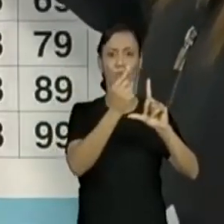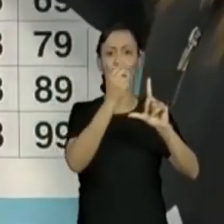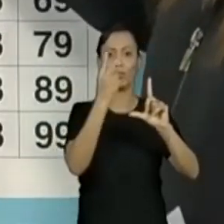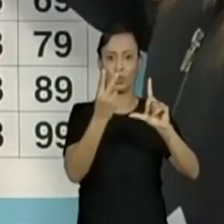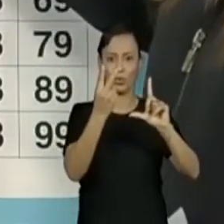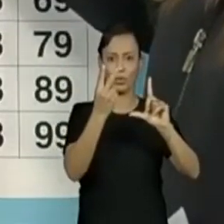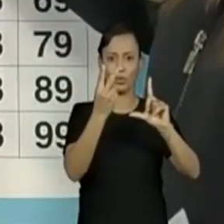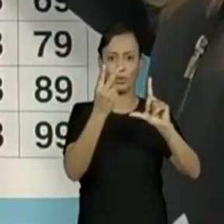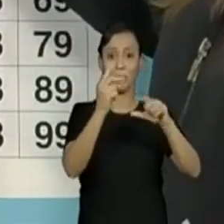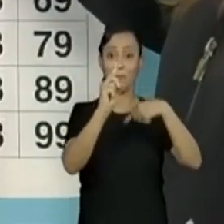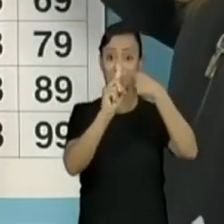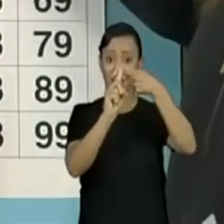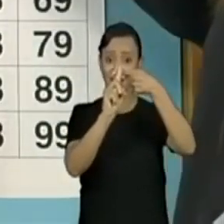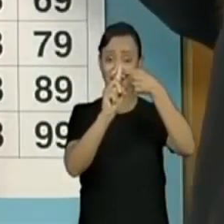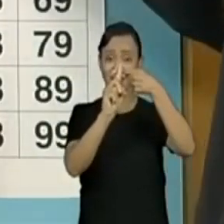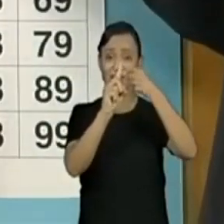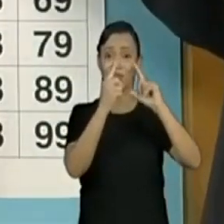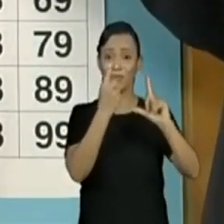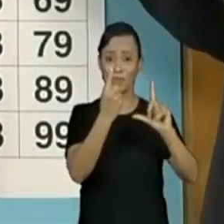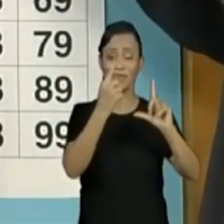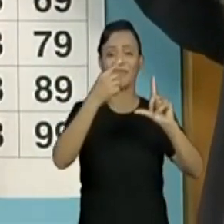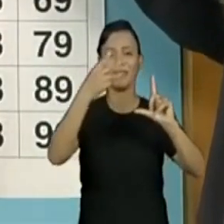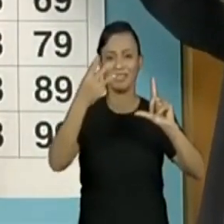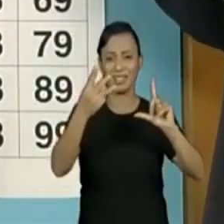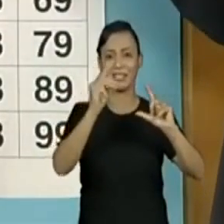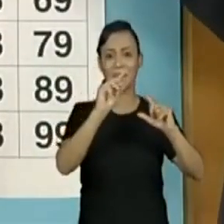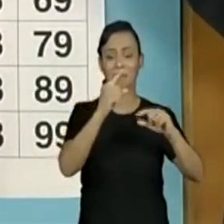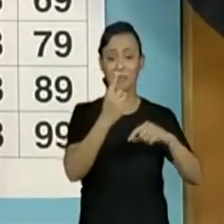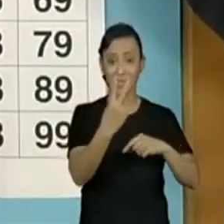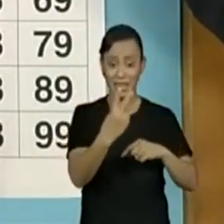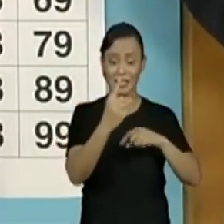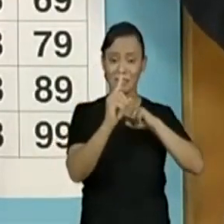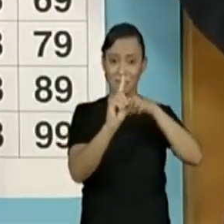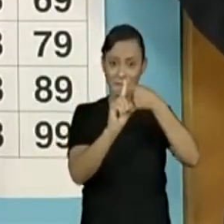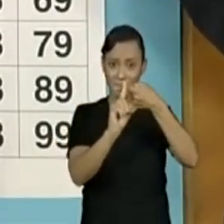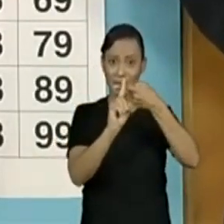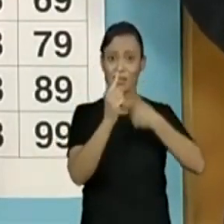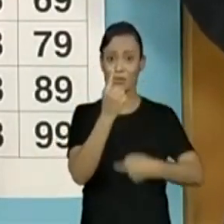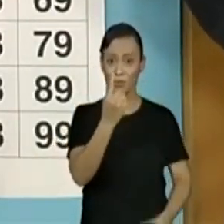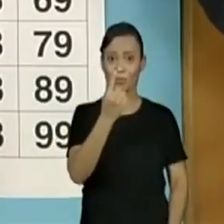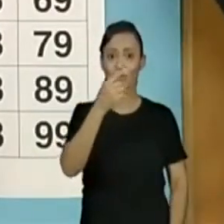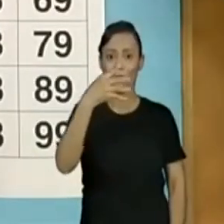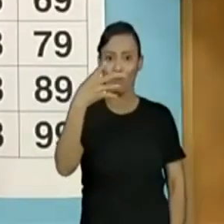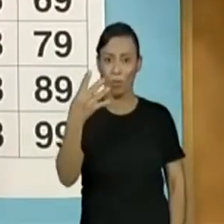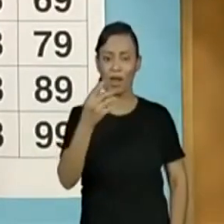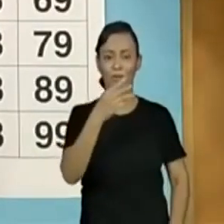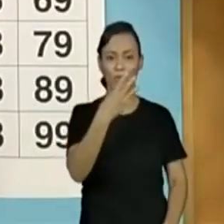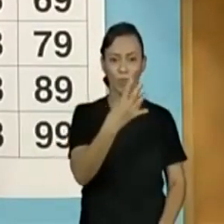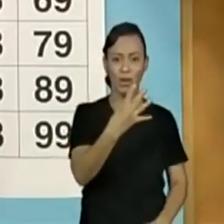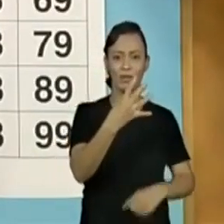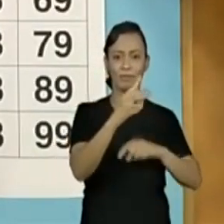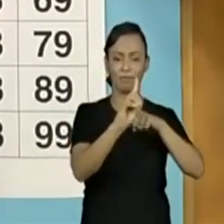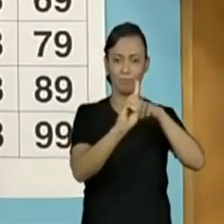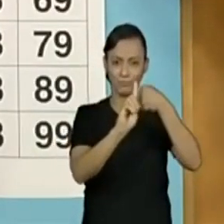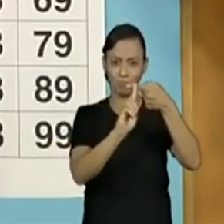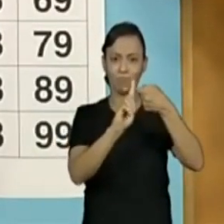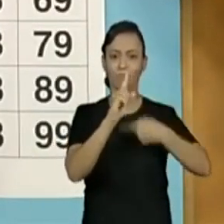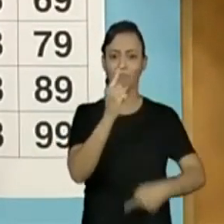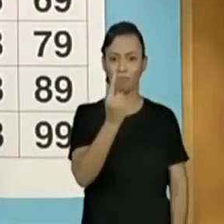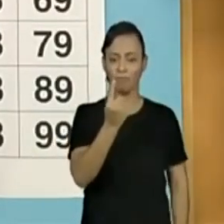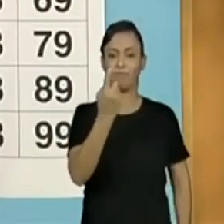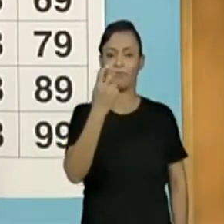1, 2. Mais 1, 3. 3 mais 1, 4. 4 mais 1,